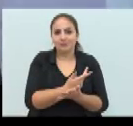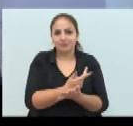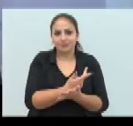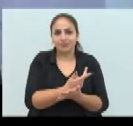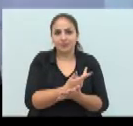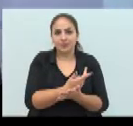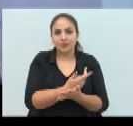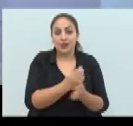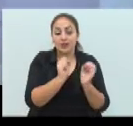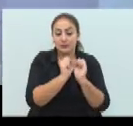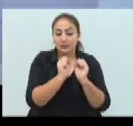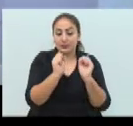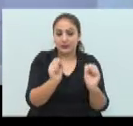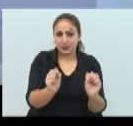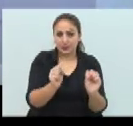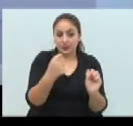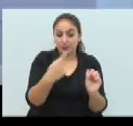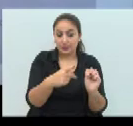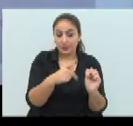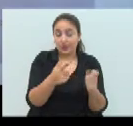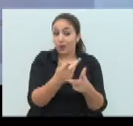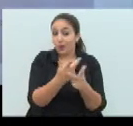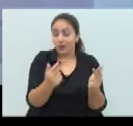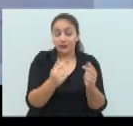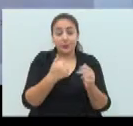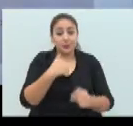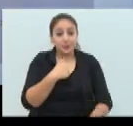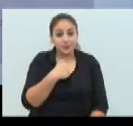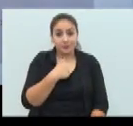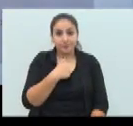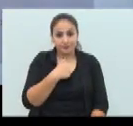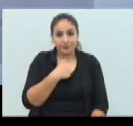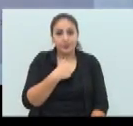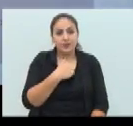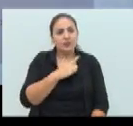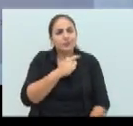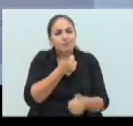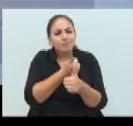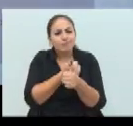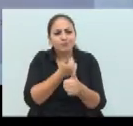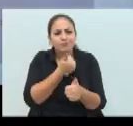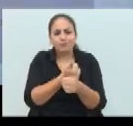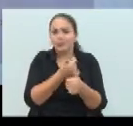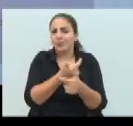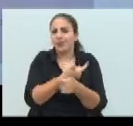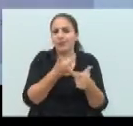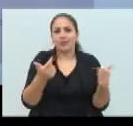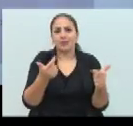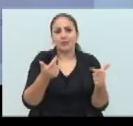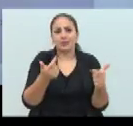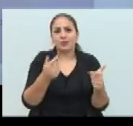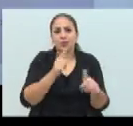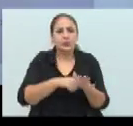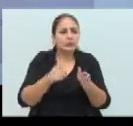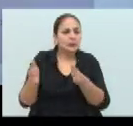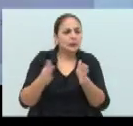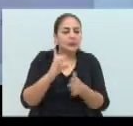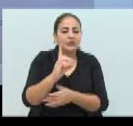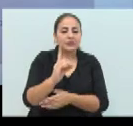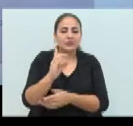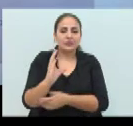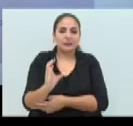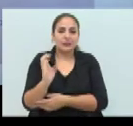a Secretaria, nesse ponto, para mim, foi uma aproximação muito grande, que desde o tempo do DCE nós já